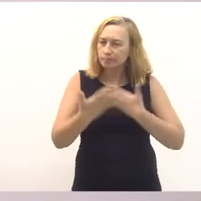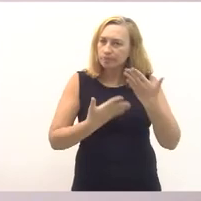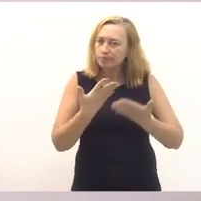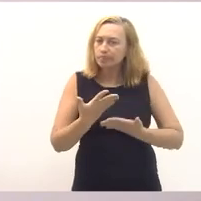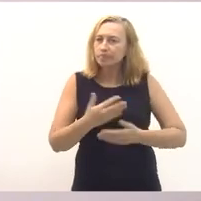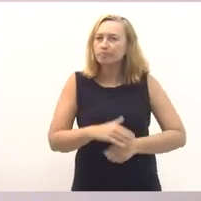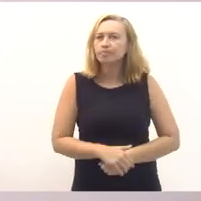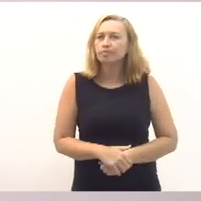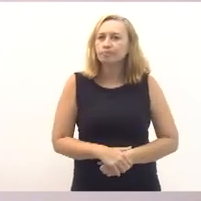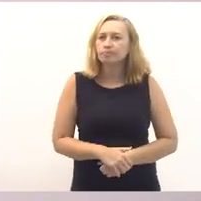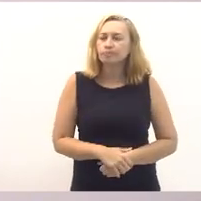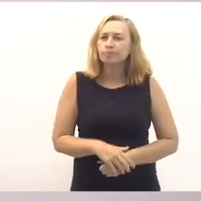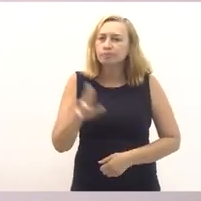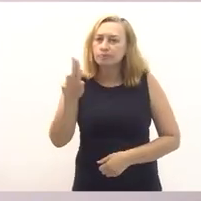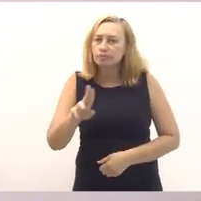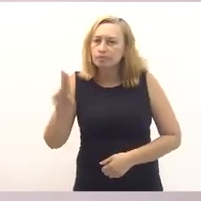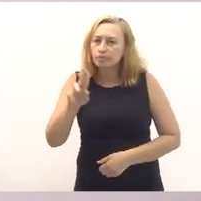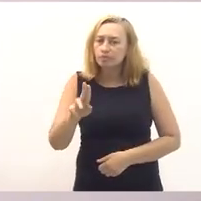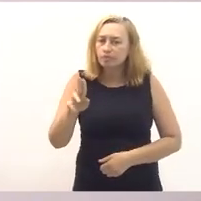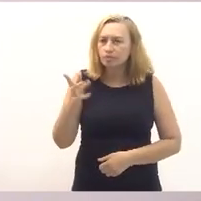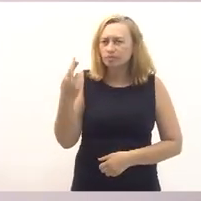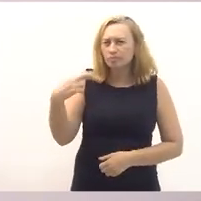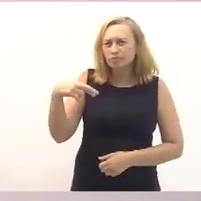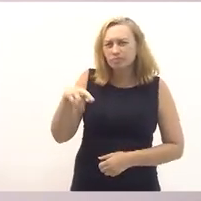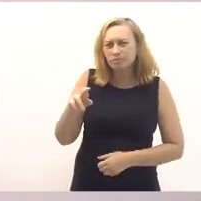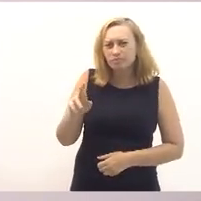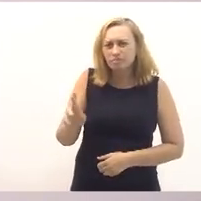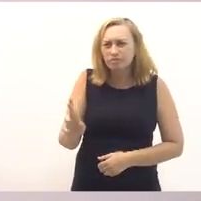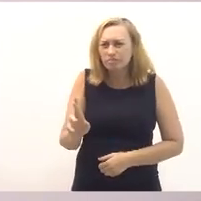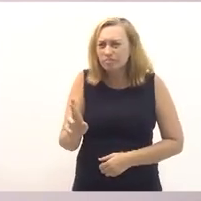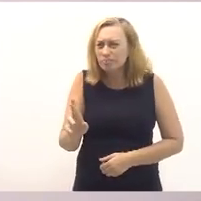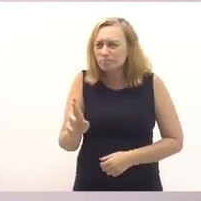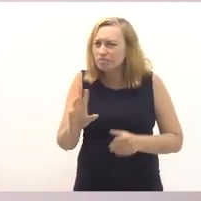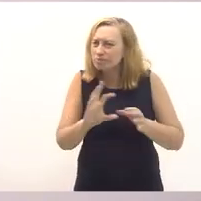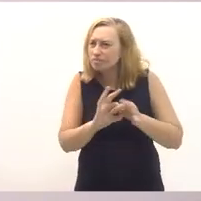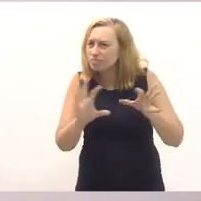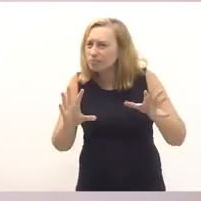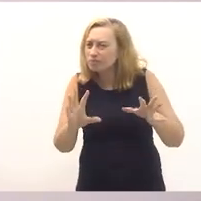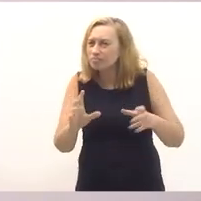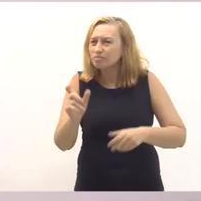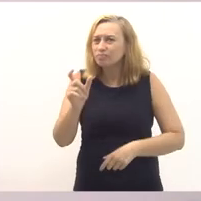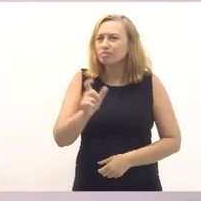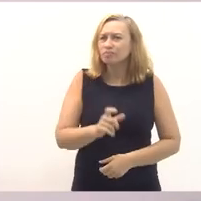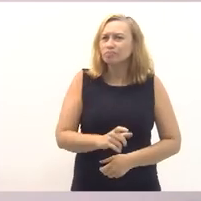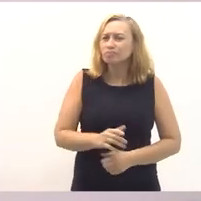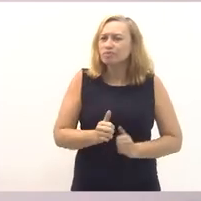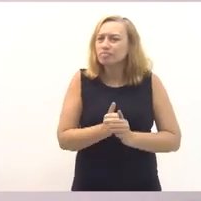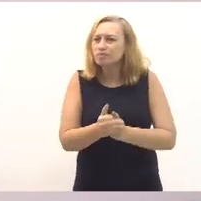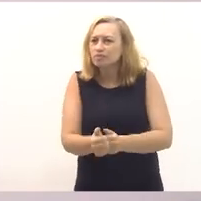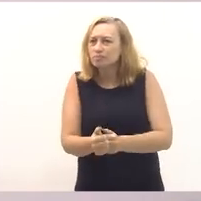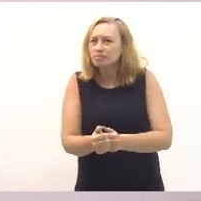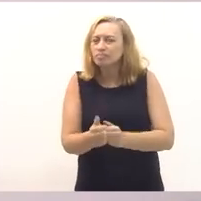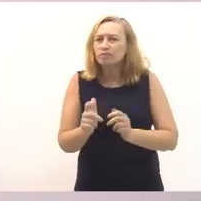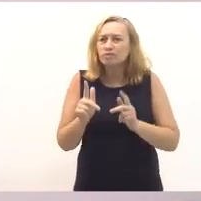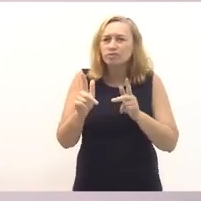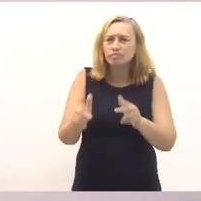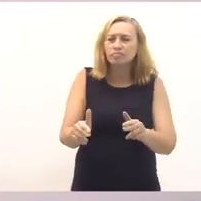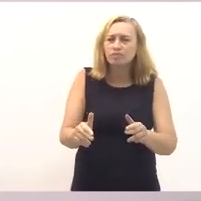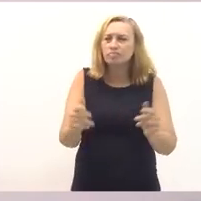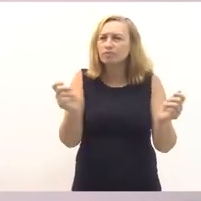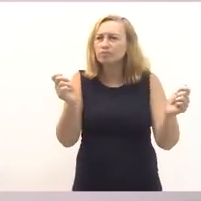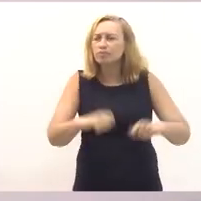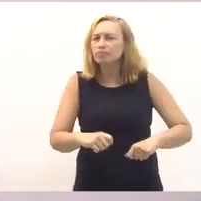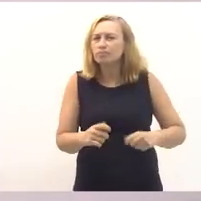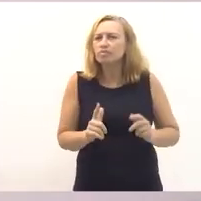constou a ressalva sobre os religiosos declarado em salvo conduto seguindo o mesmo direcionamento da